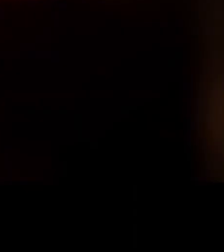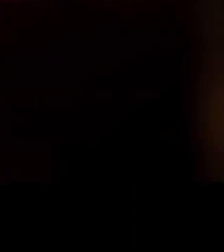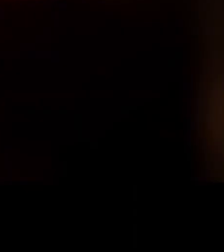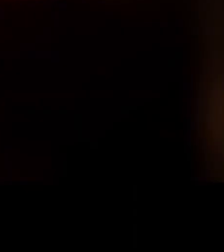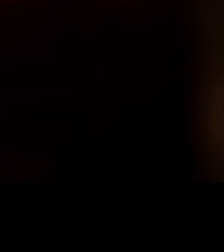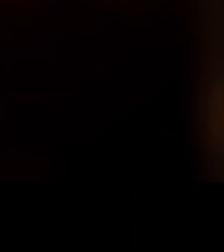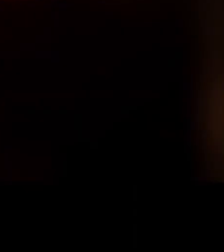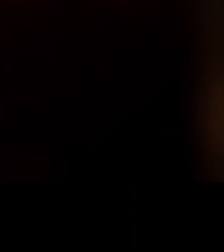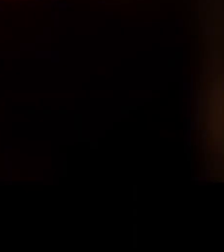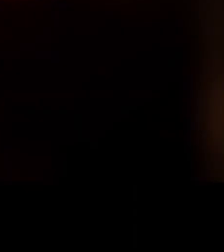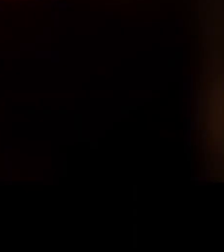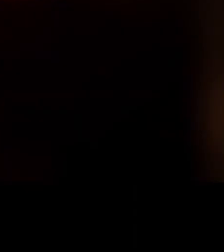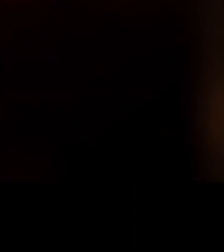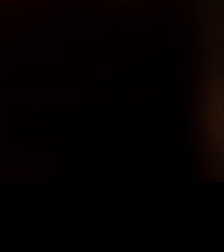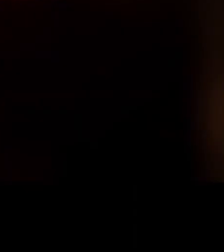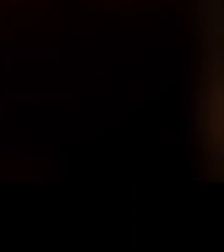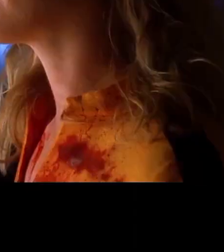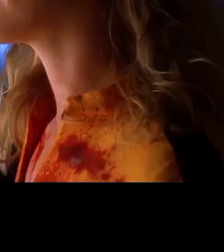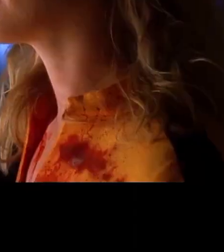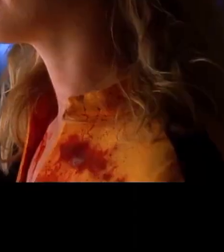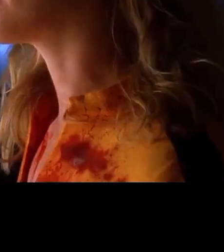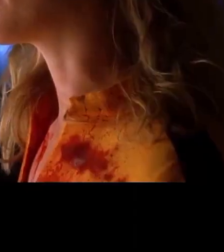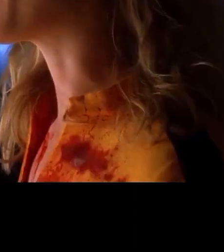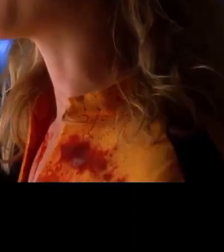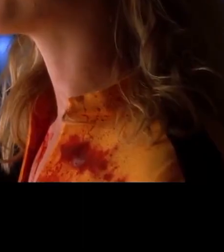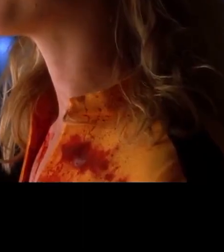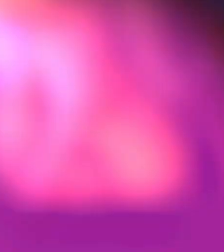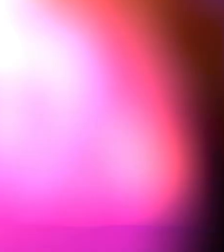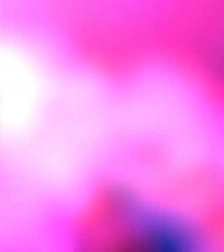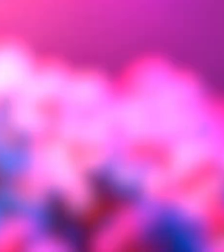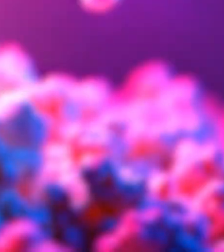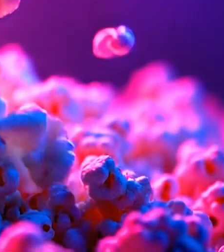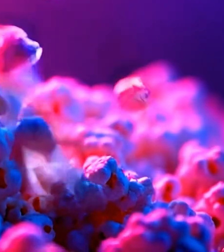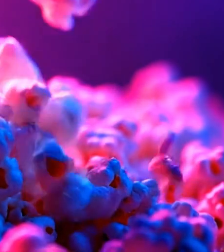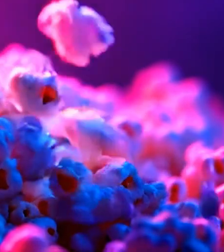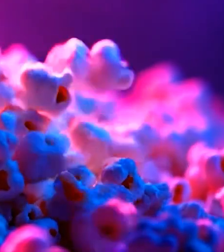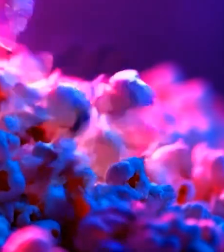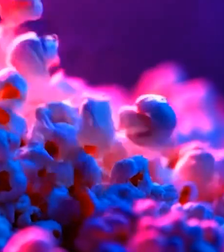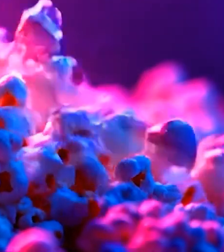You didn't think it was gonna be that easy, did you? You know...